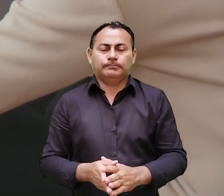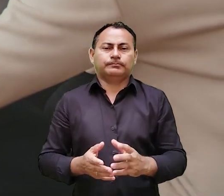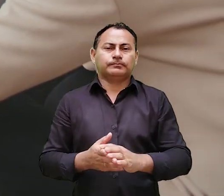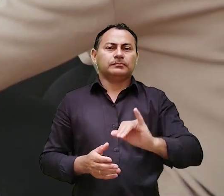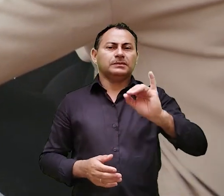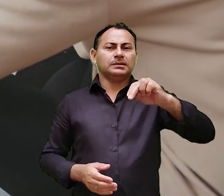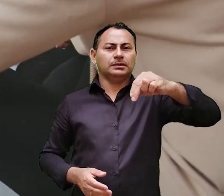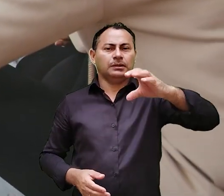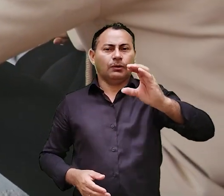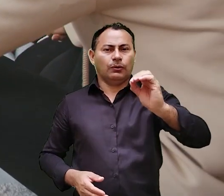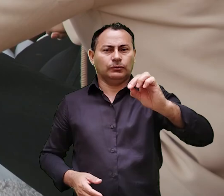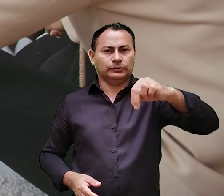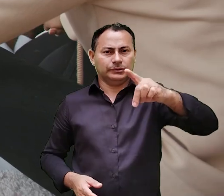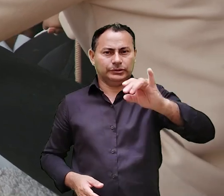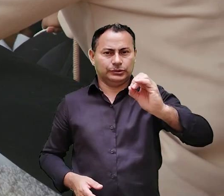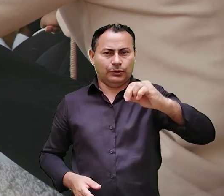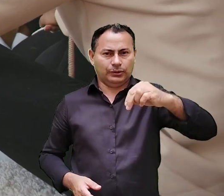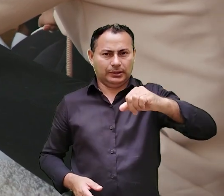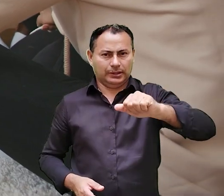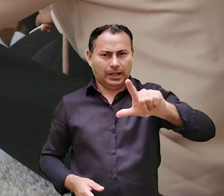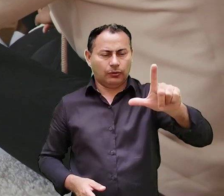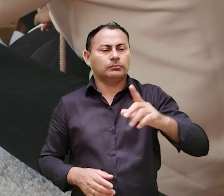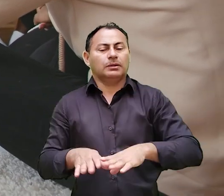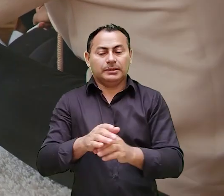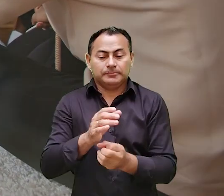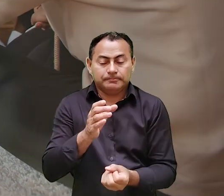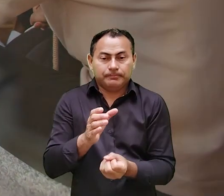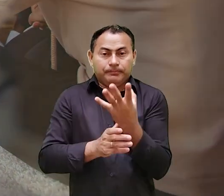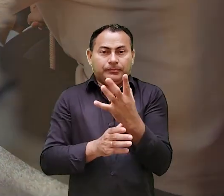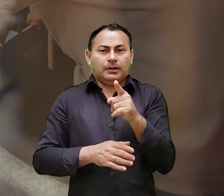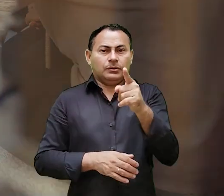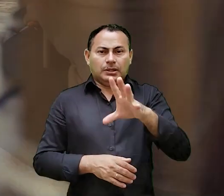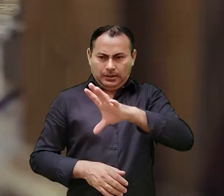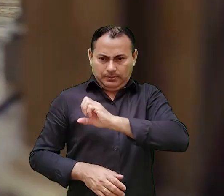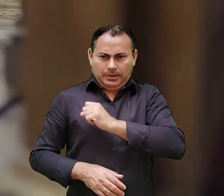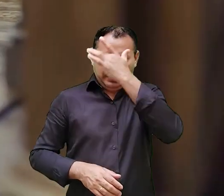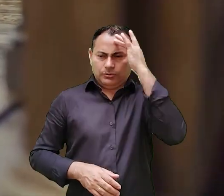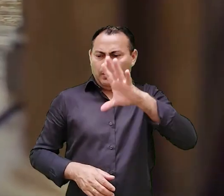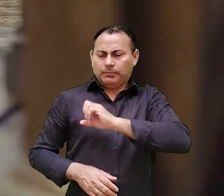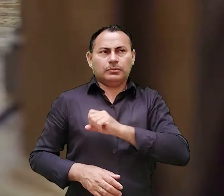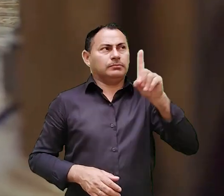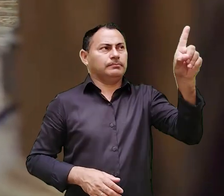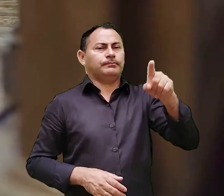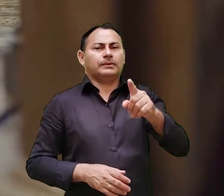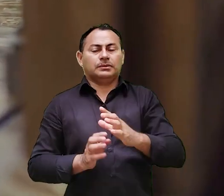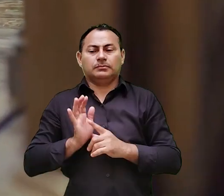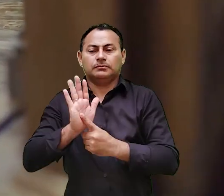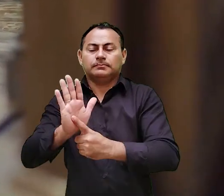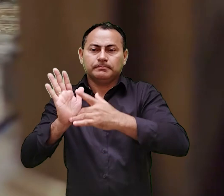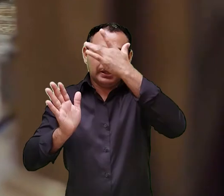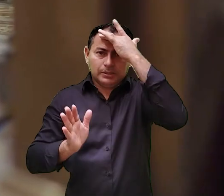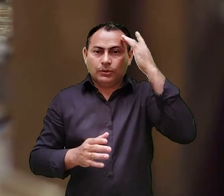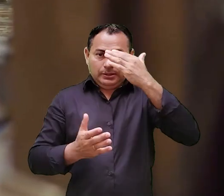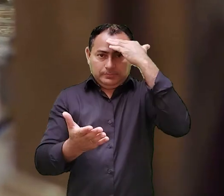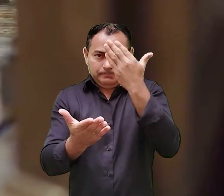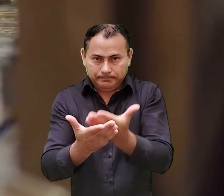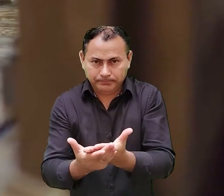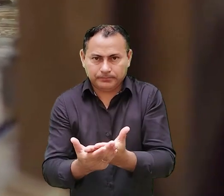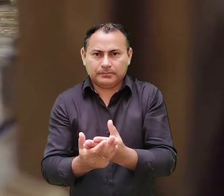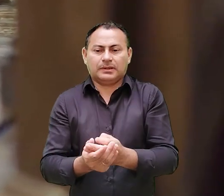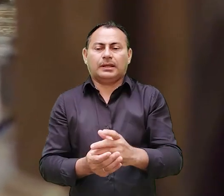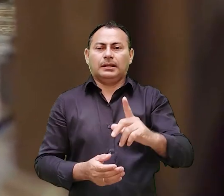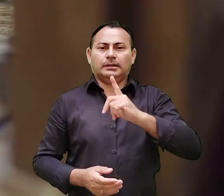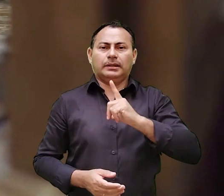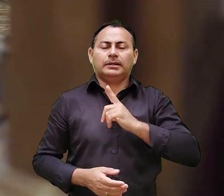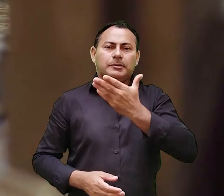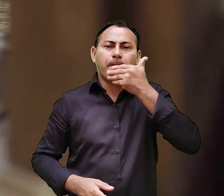indestrutível e incondicional e também é inspirador. Quando você ama alguém com o amor de Deus, você inspira a pessoa a acreditar